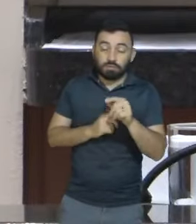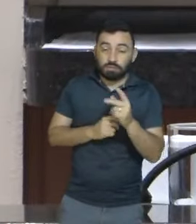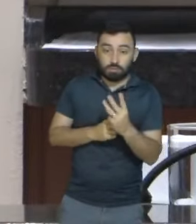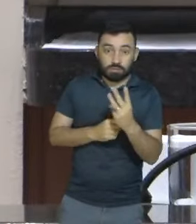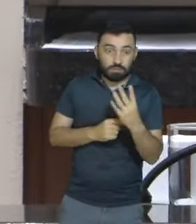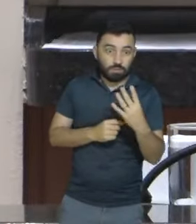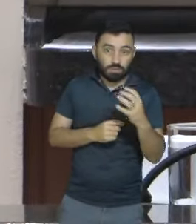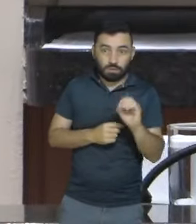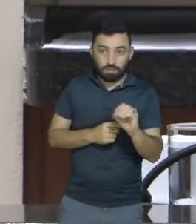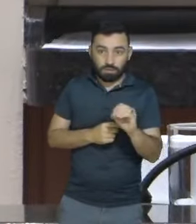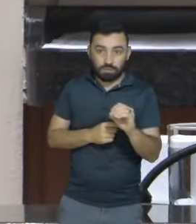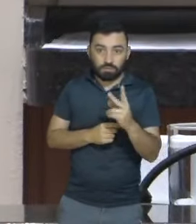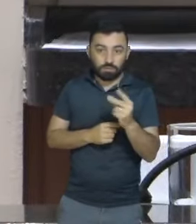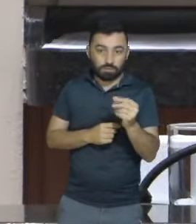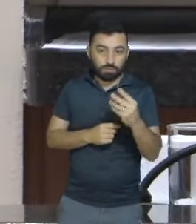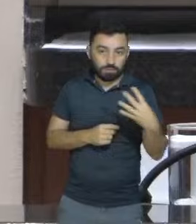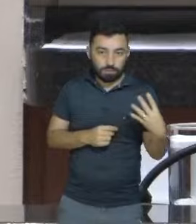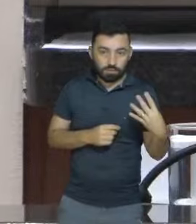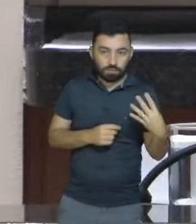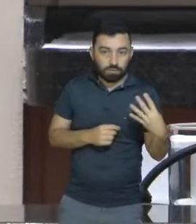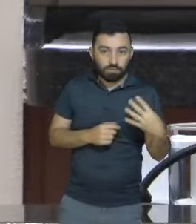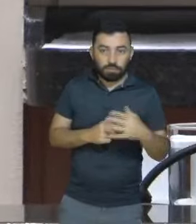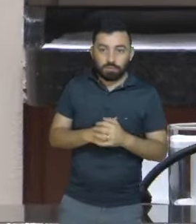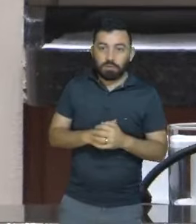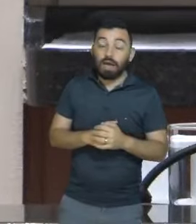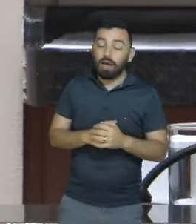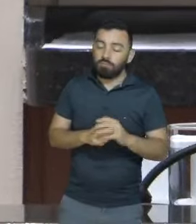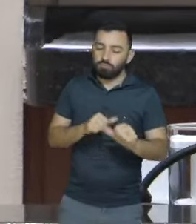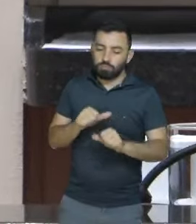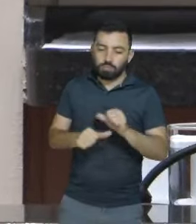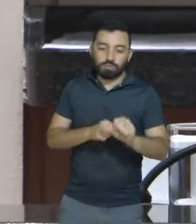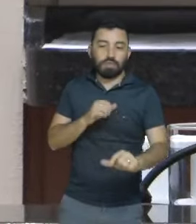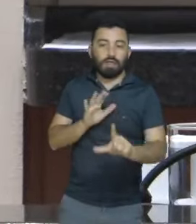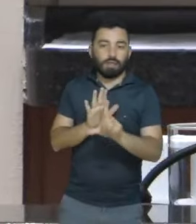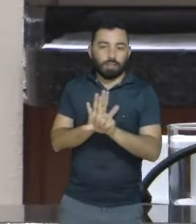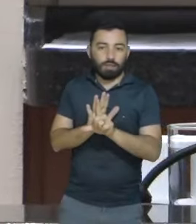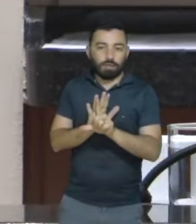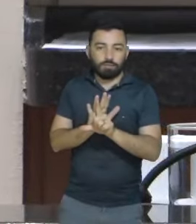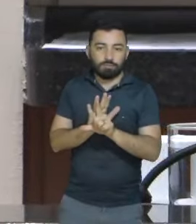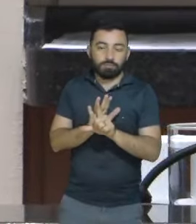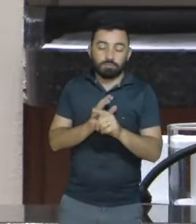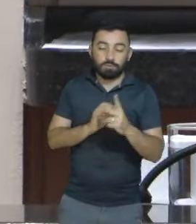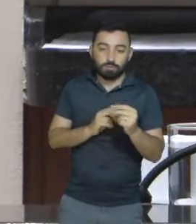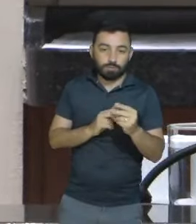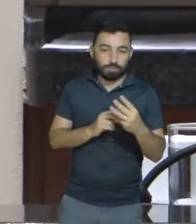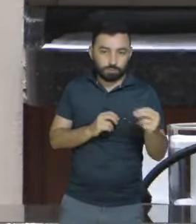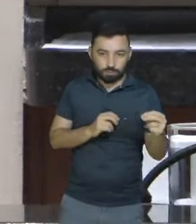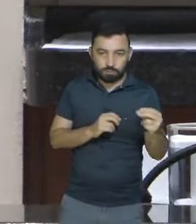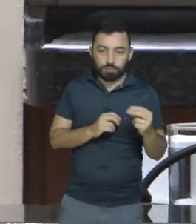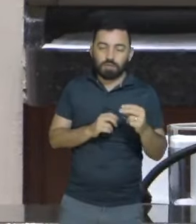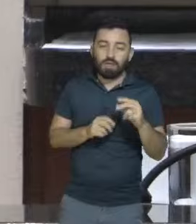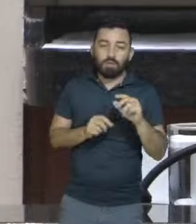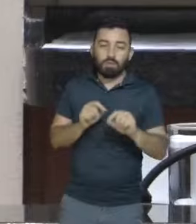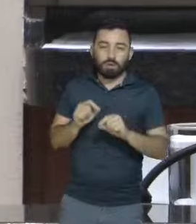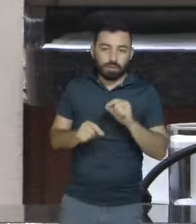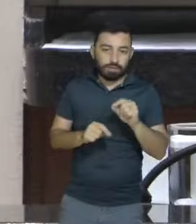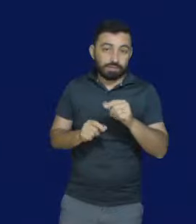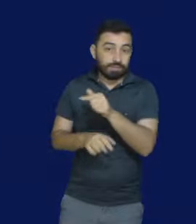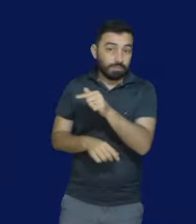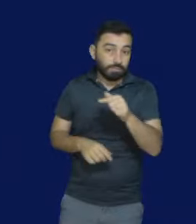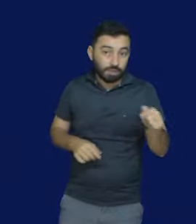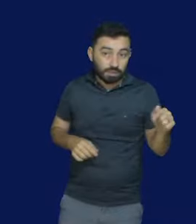autoria deputado Napoleão Bernardes, altera a lei 18.531 de 2022 para instituir a Semana Estadual da Medicina